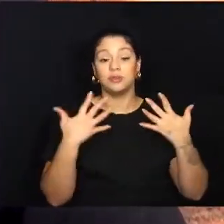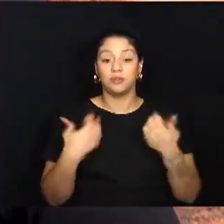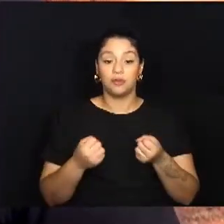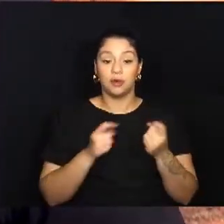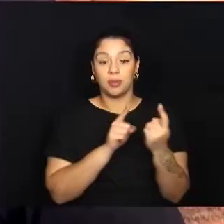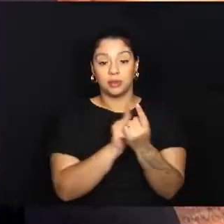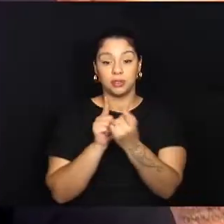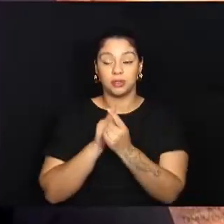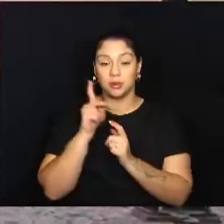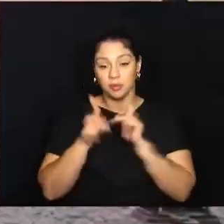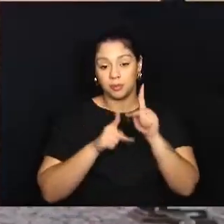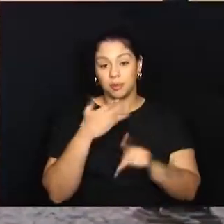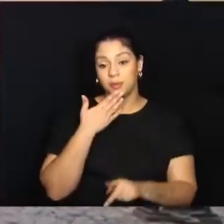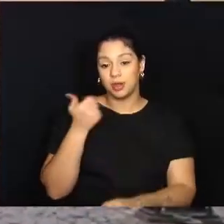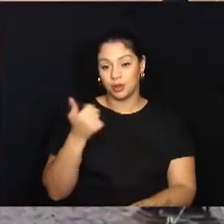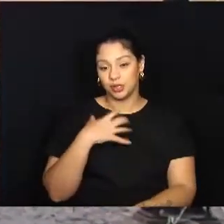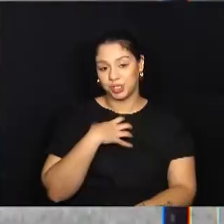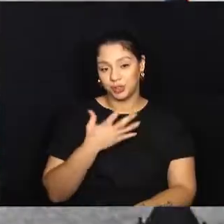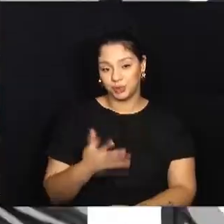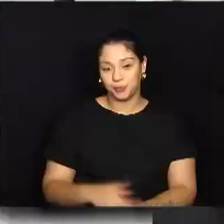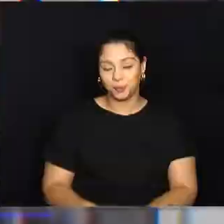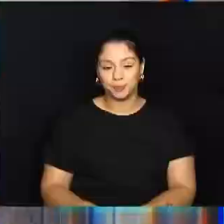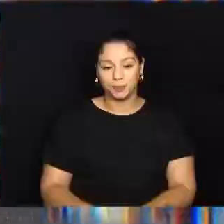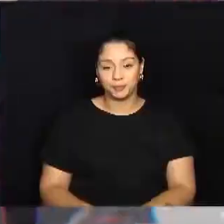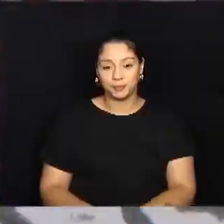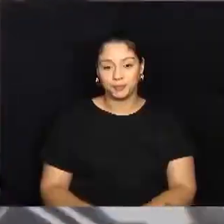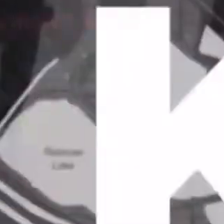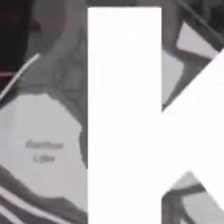população da melhor forma possível.